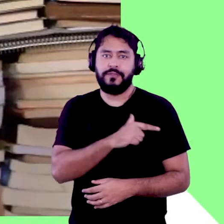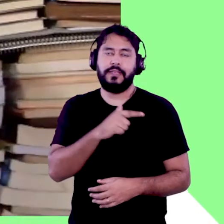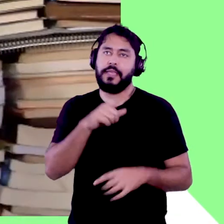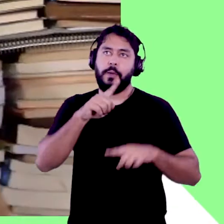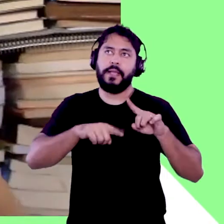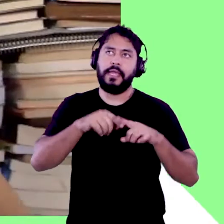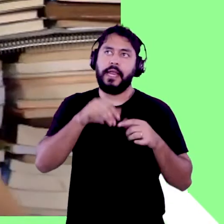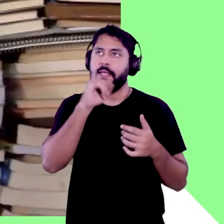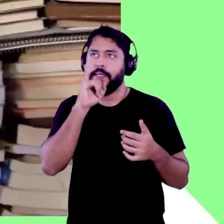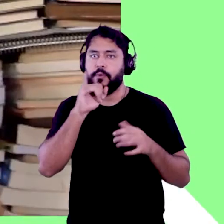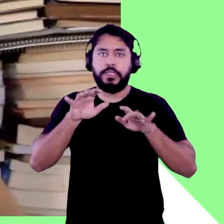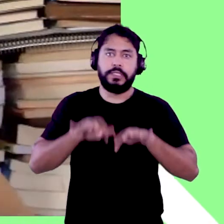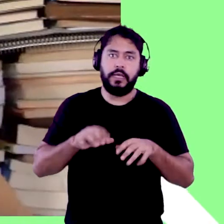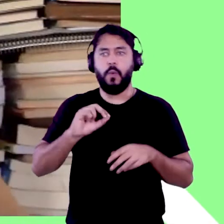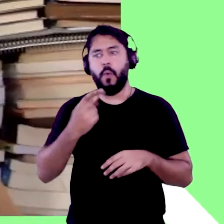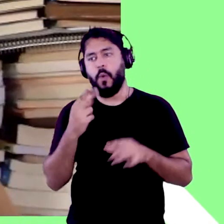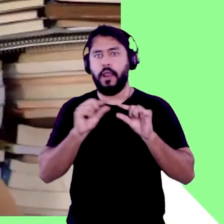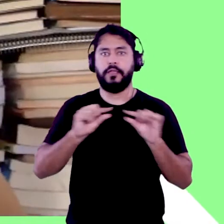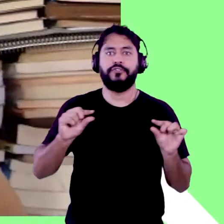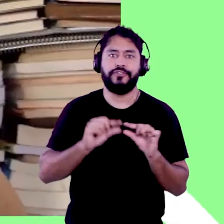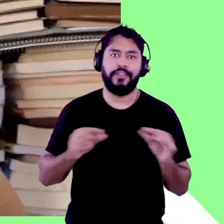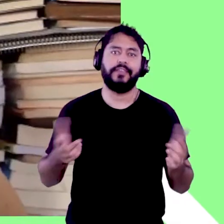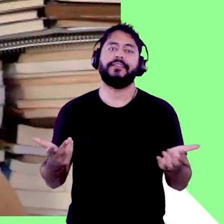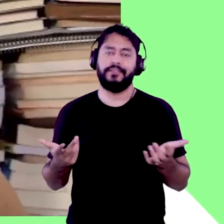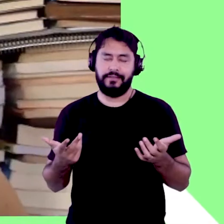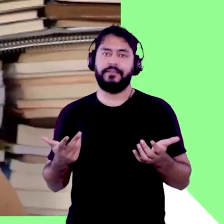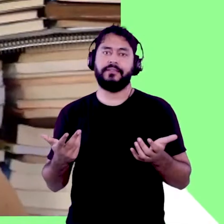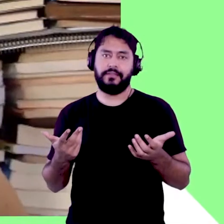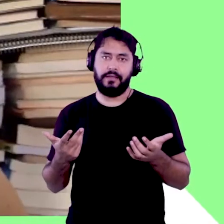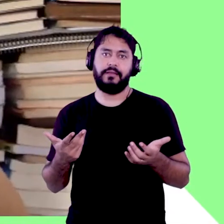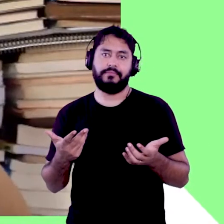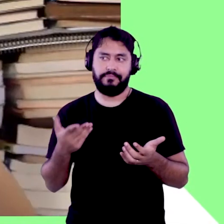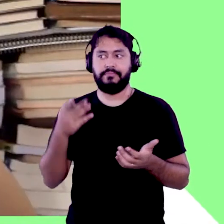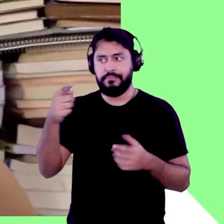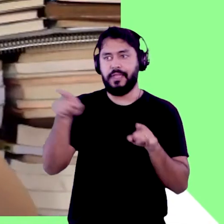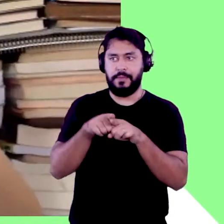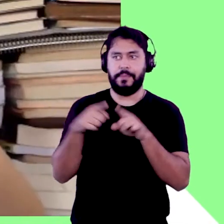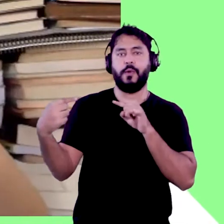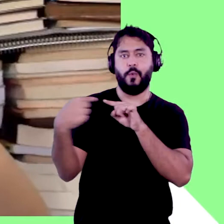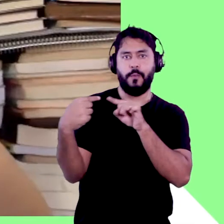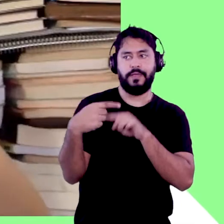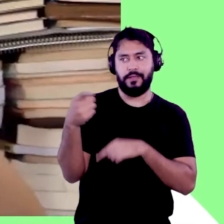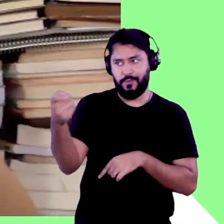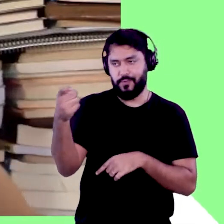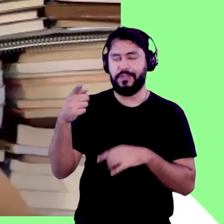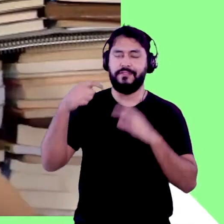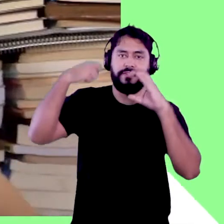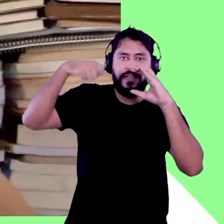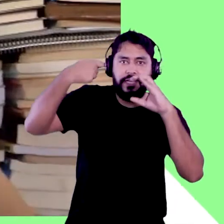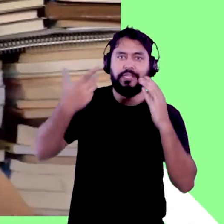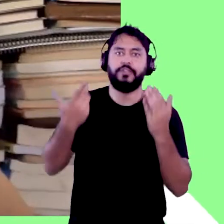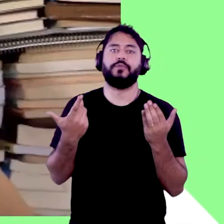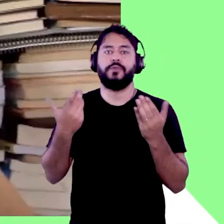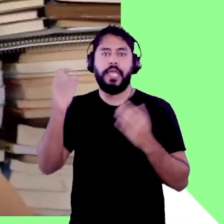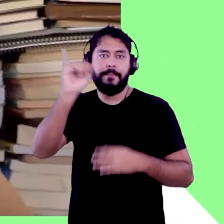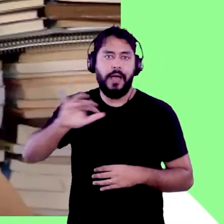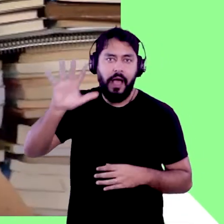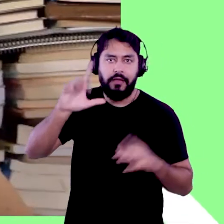exemplo, descrição ou legenda, né, que entram dentro desses de vídeos ou de